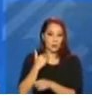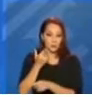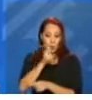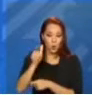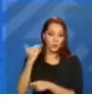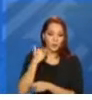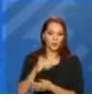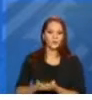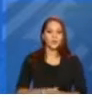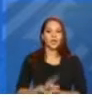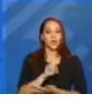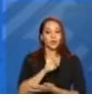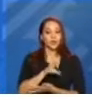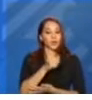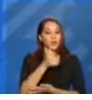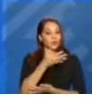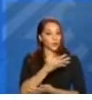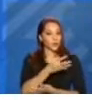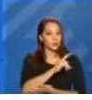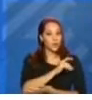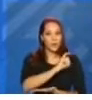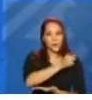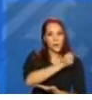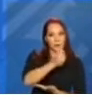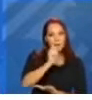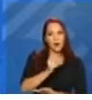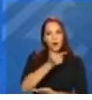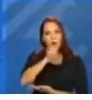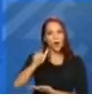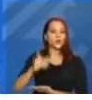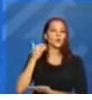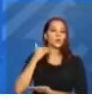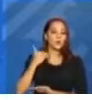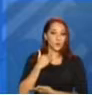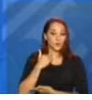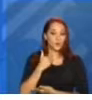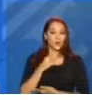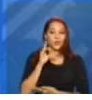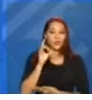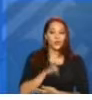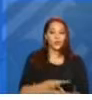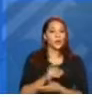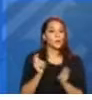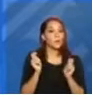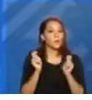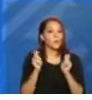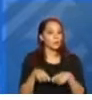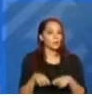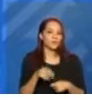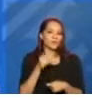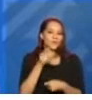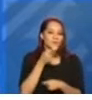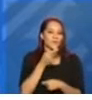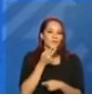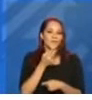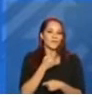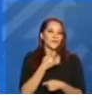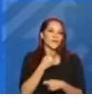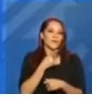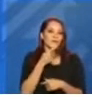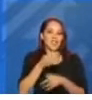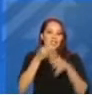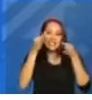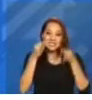dia 14, nós faremos para todos os demais, mas a grande probabilidade, eu não posso te afirmar porque eu ainda não recebi